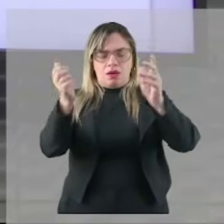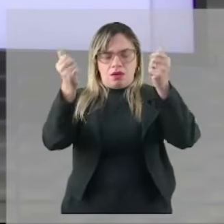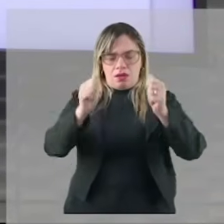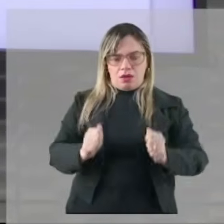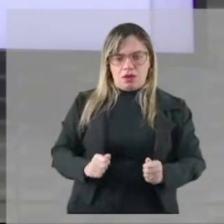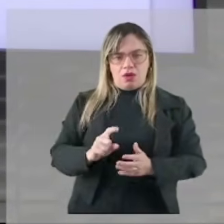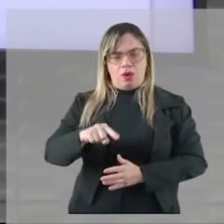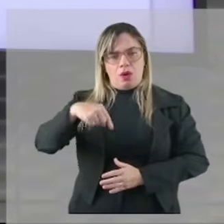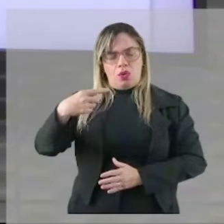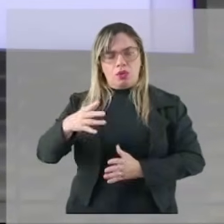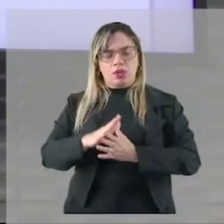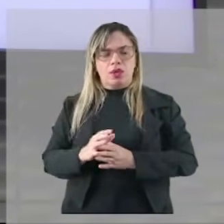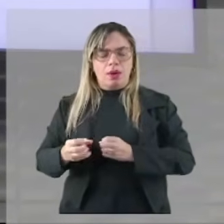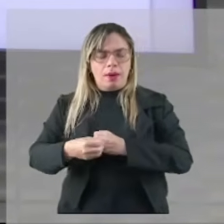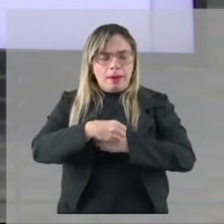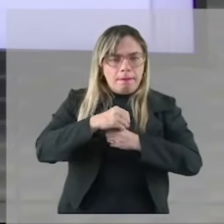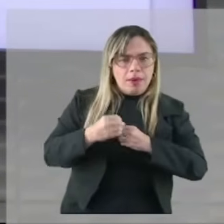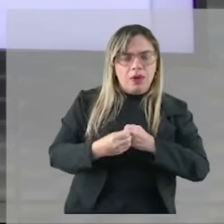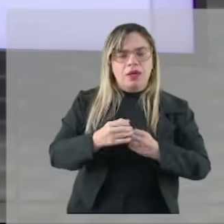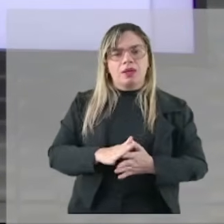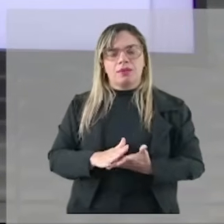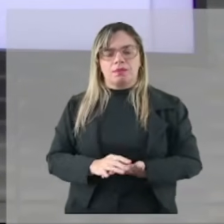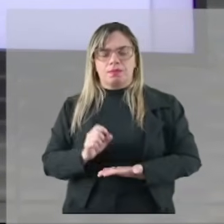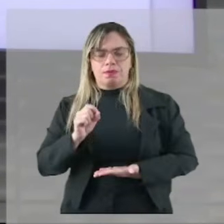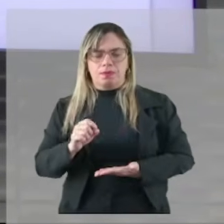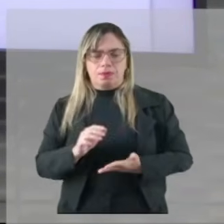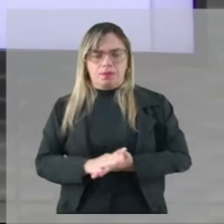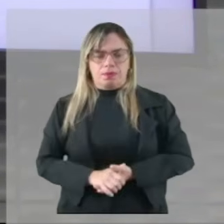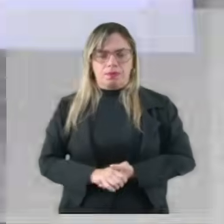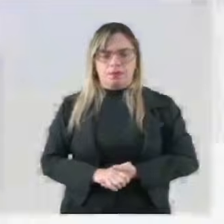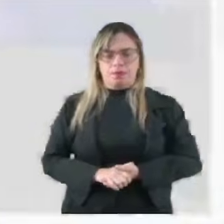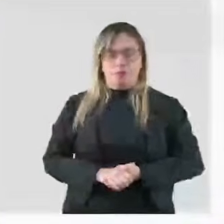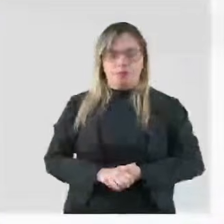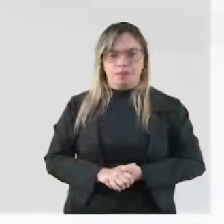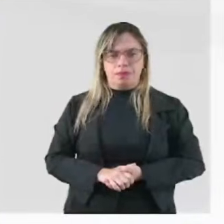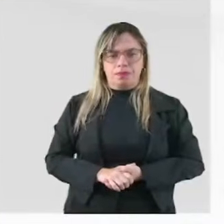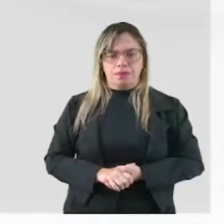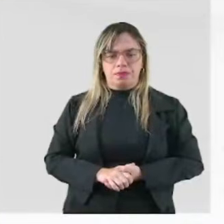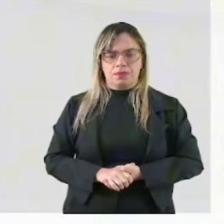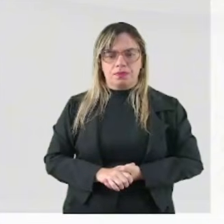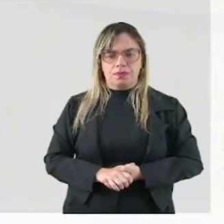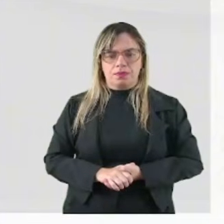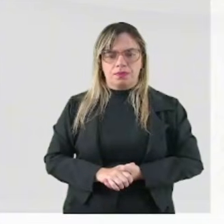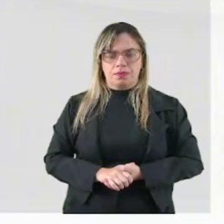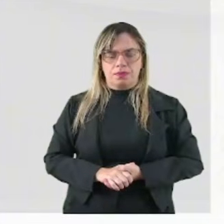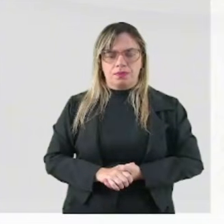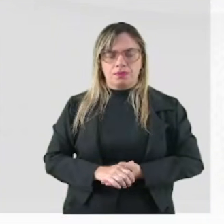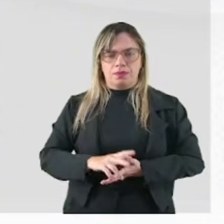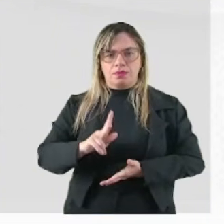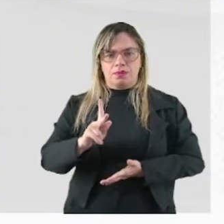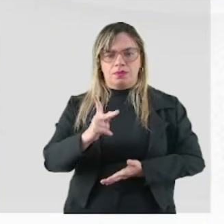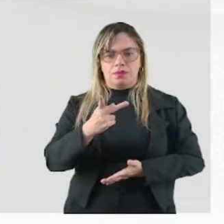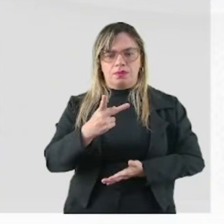outra molécula. Vamos analisar o ácido sulfúrico. Vamos colocar aqui um ácido bem famoso, ó,